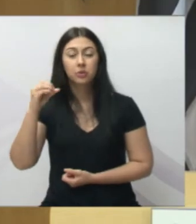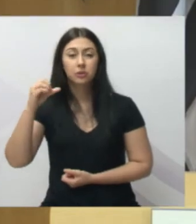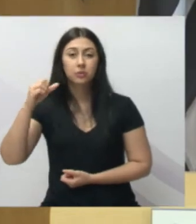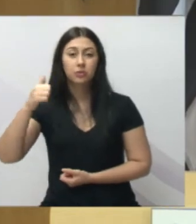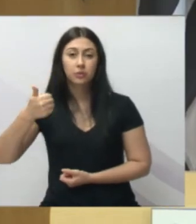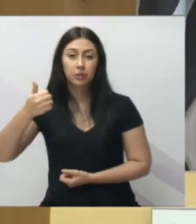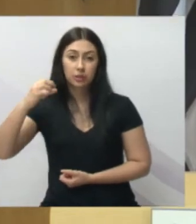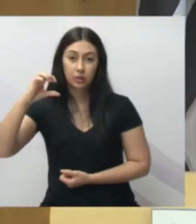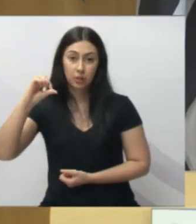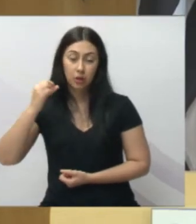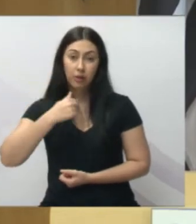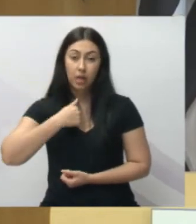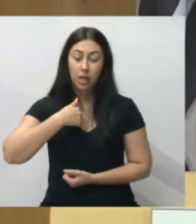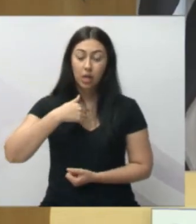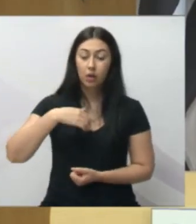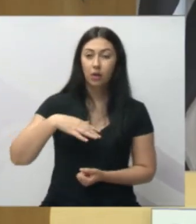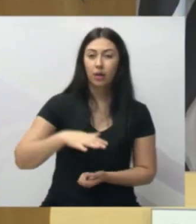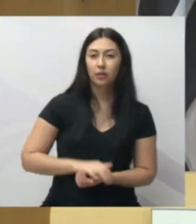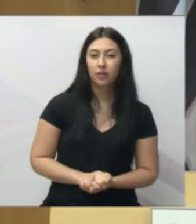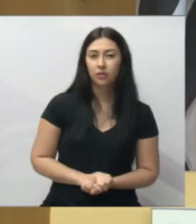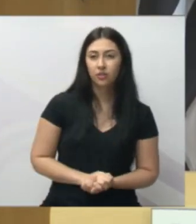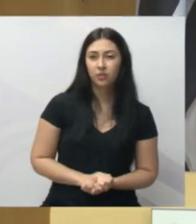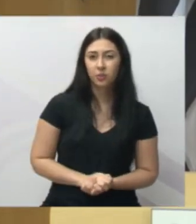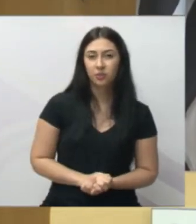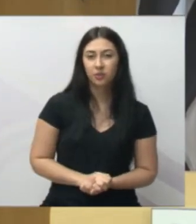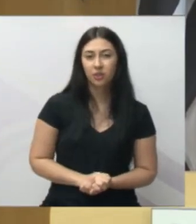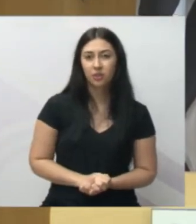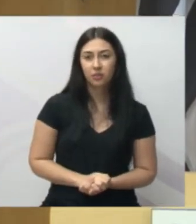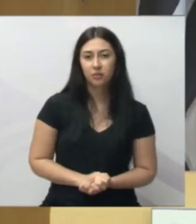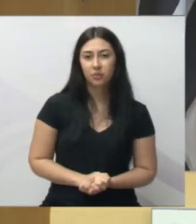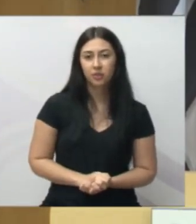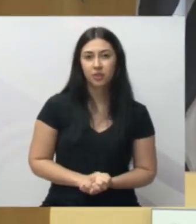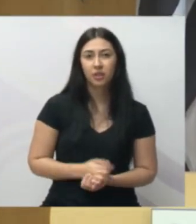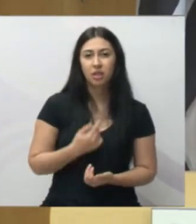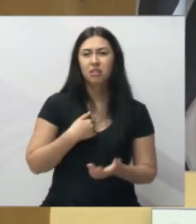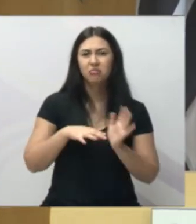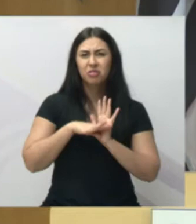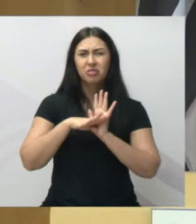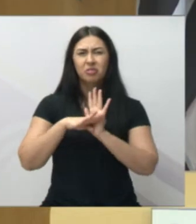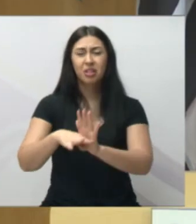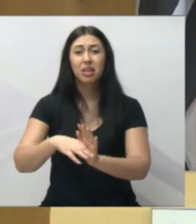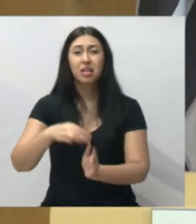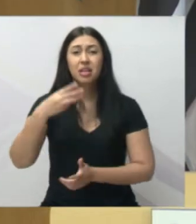2019, eu atendi aqui no gabinete munícipe